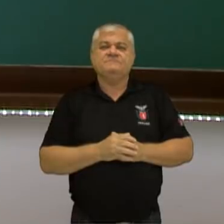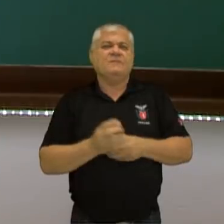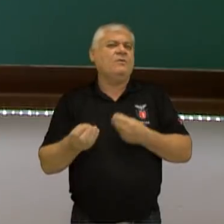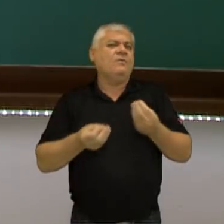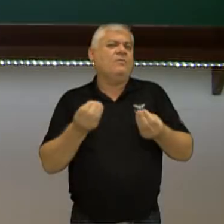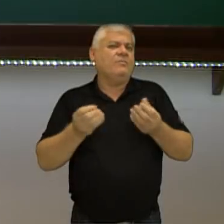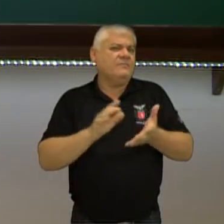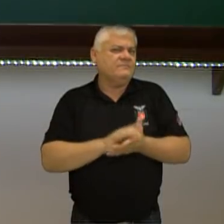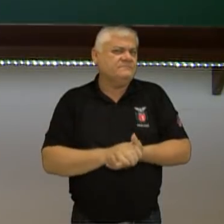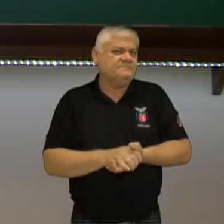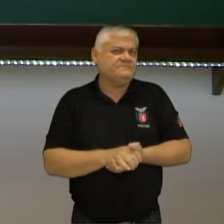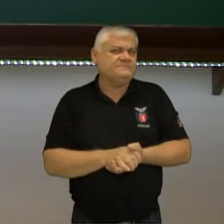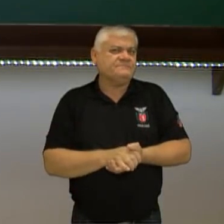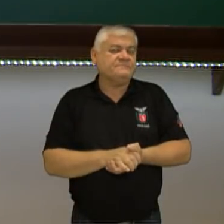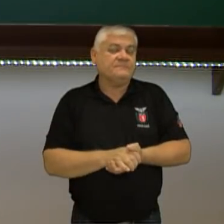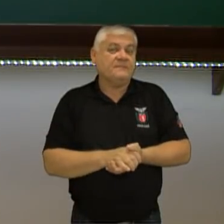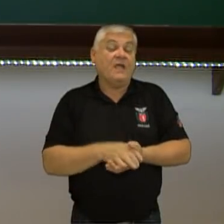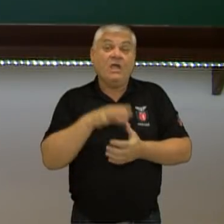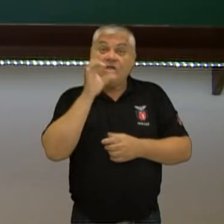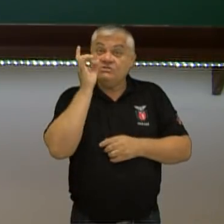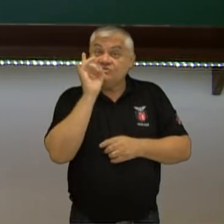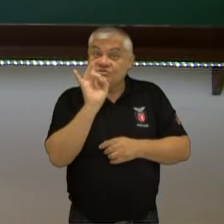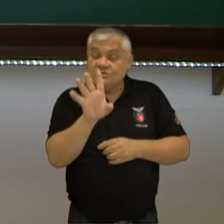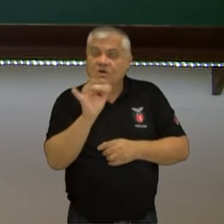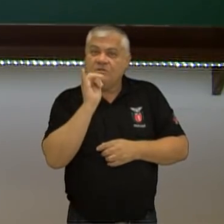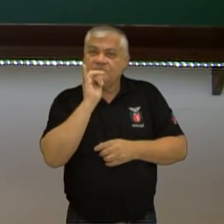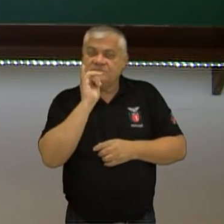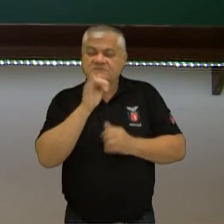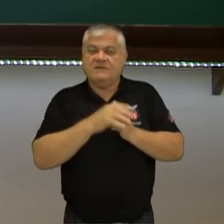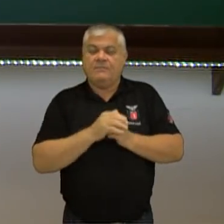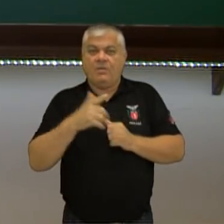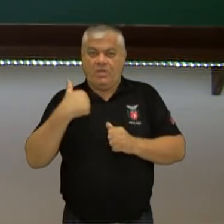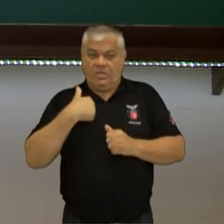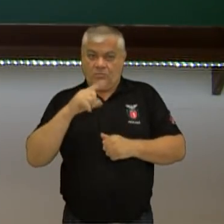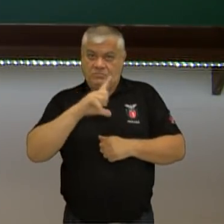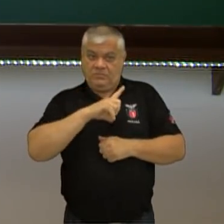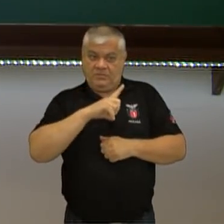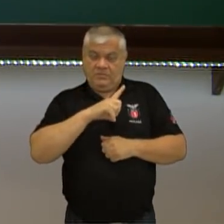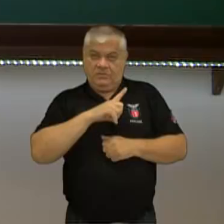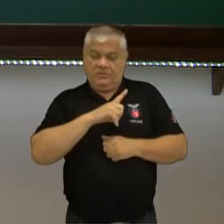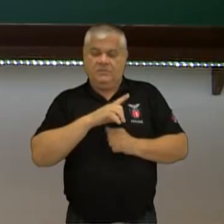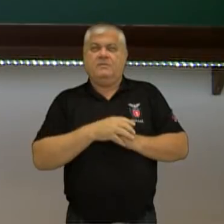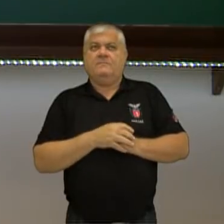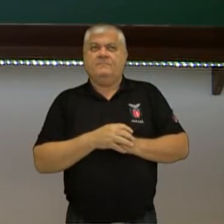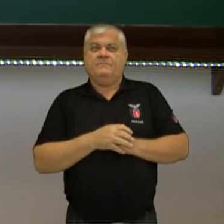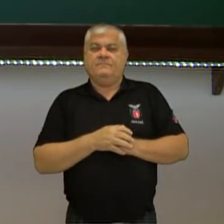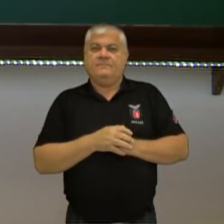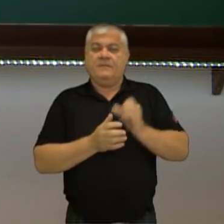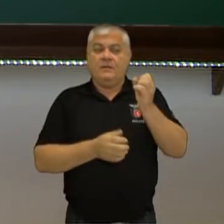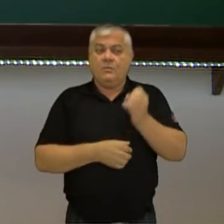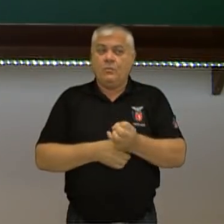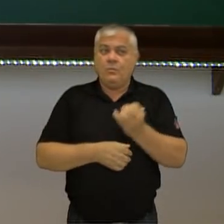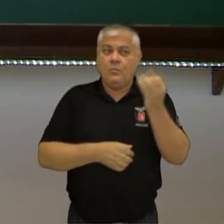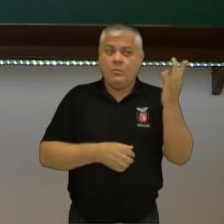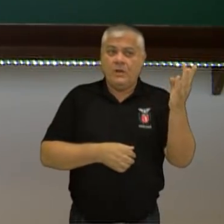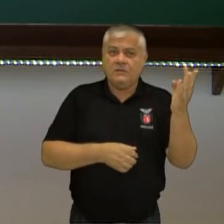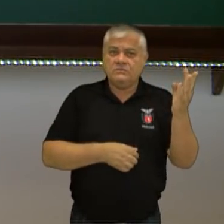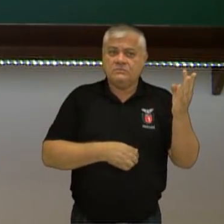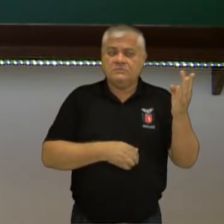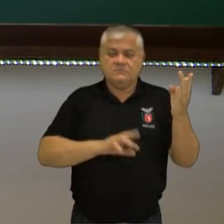atenção. Eu só posso fazer isso quando eu tenho quantidades que não se